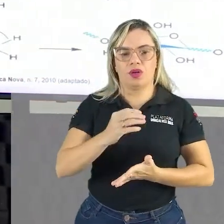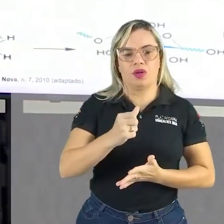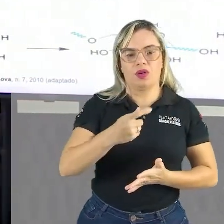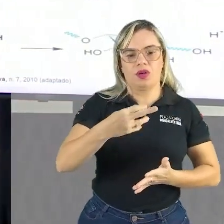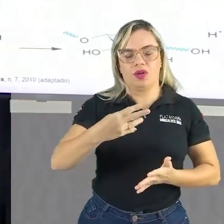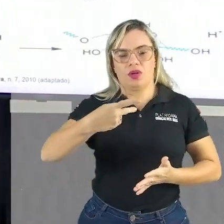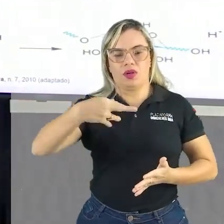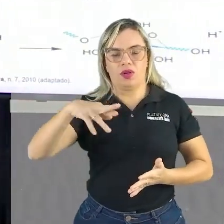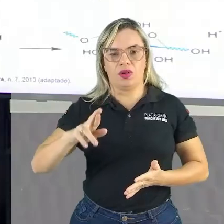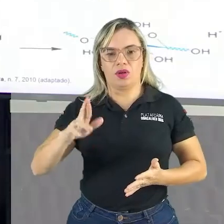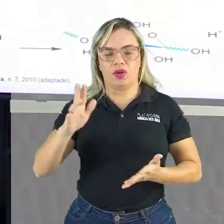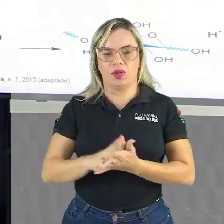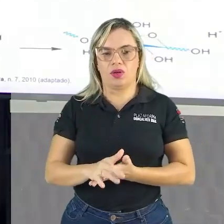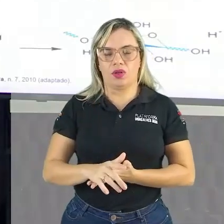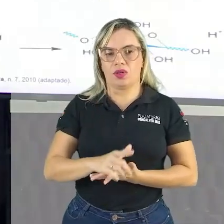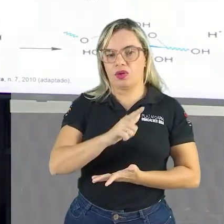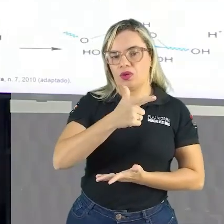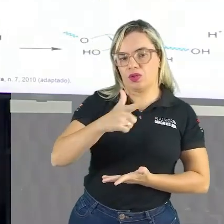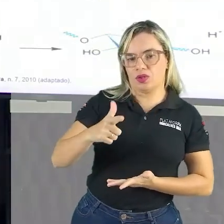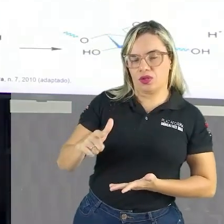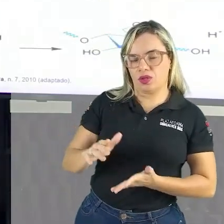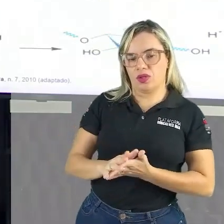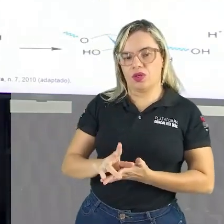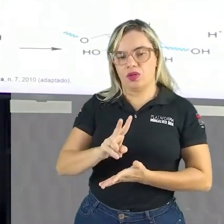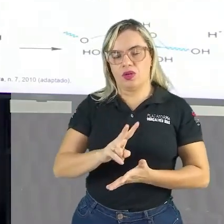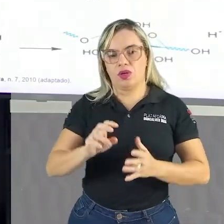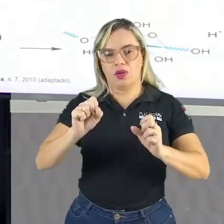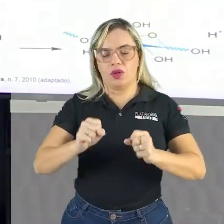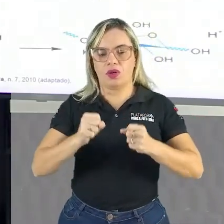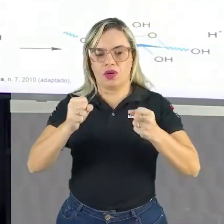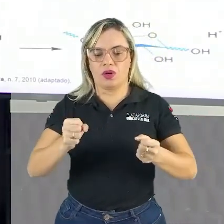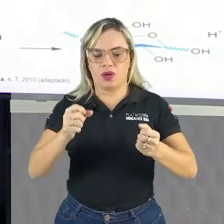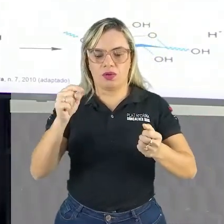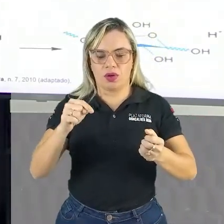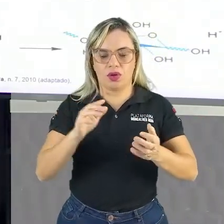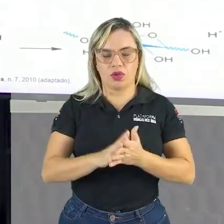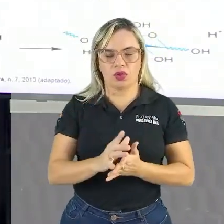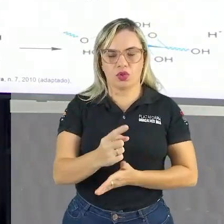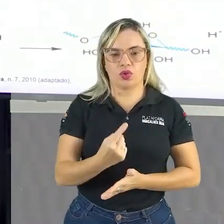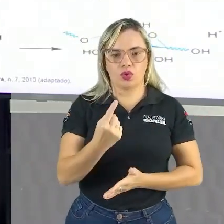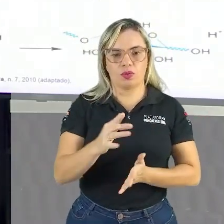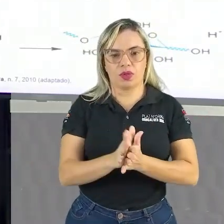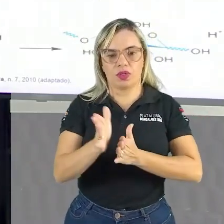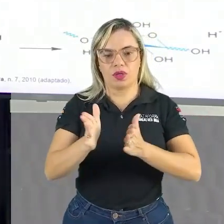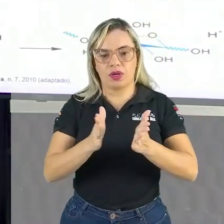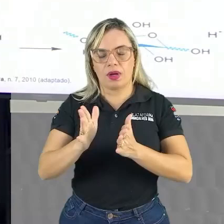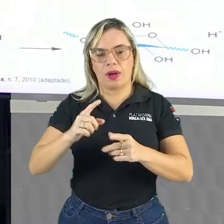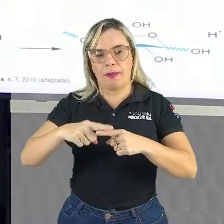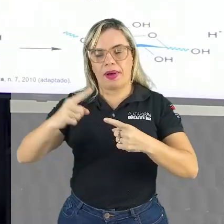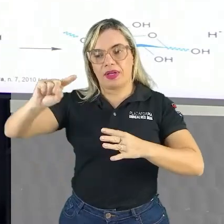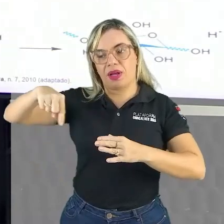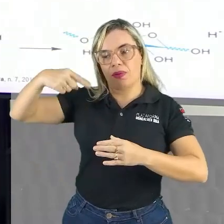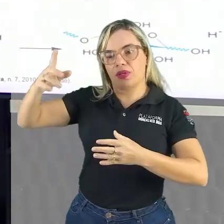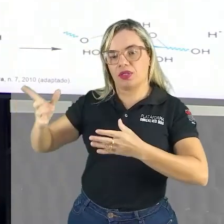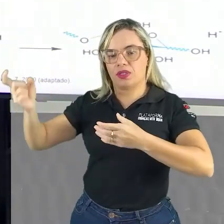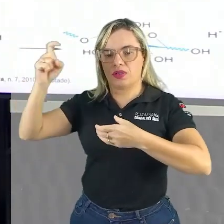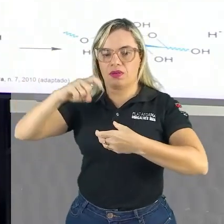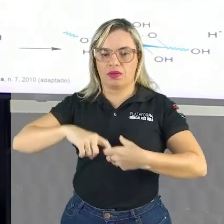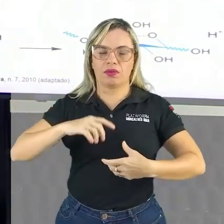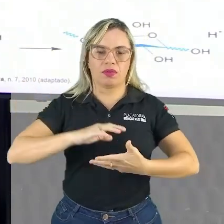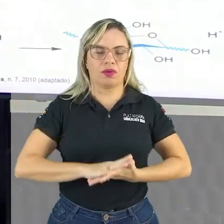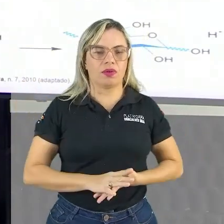catalisador, não existe consumo do catalisador. Ele pode até ser consumido numa etapa, mas na segunda ele tem que ser regenerado, tá?